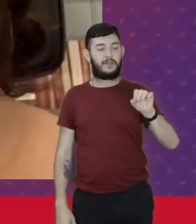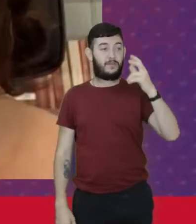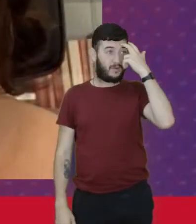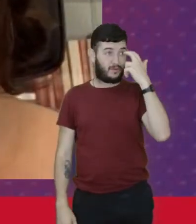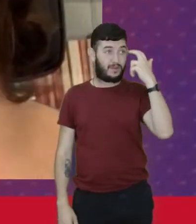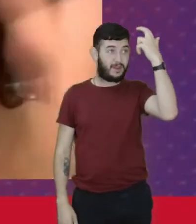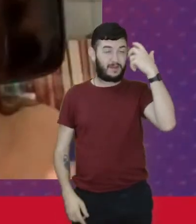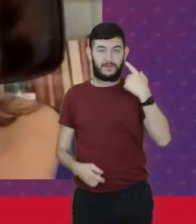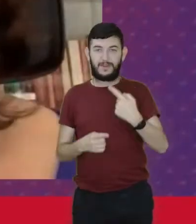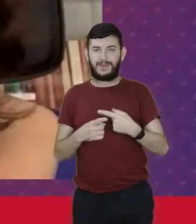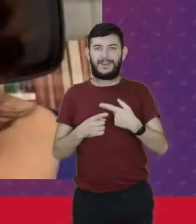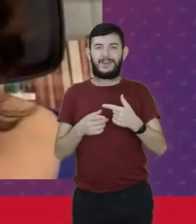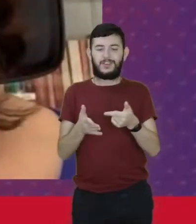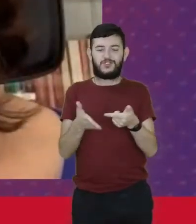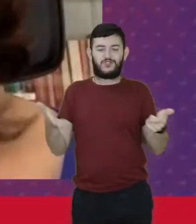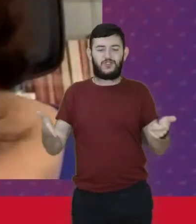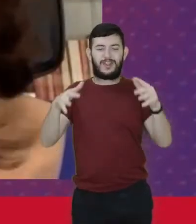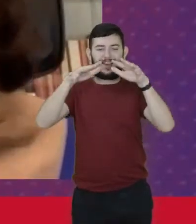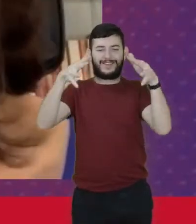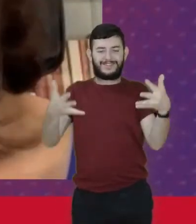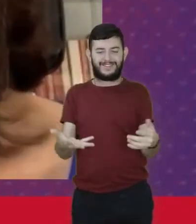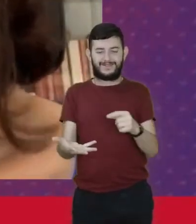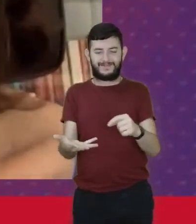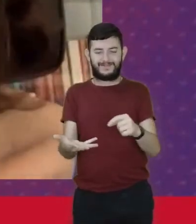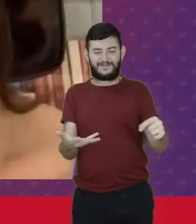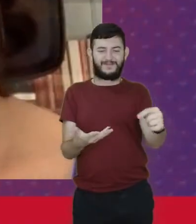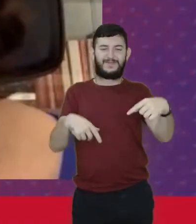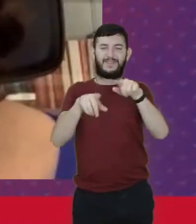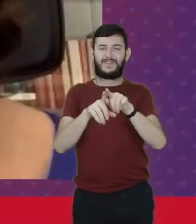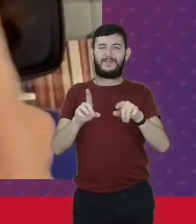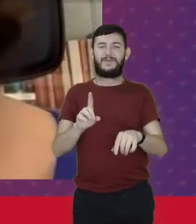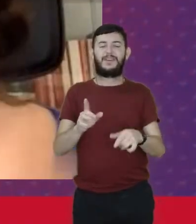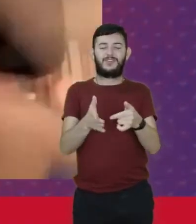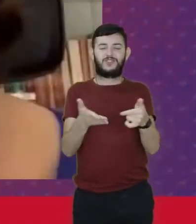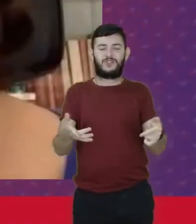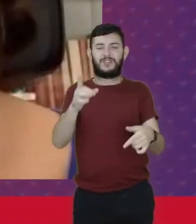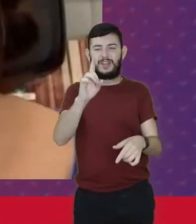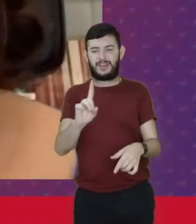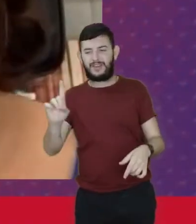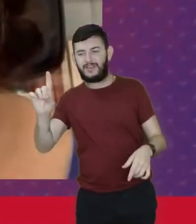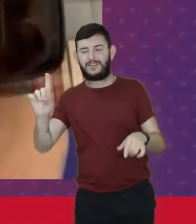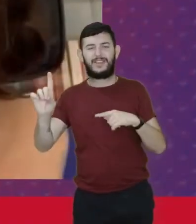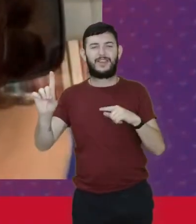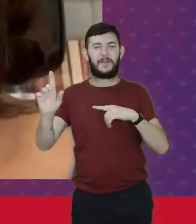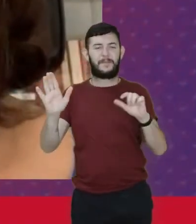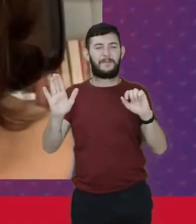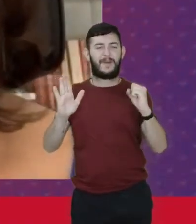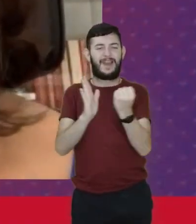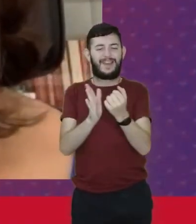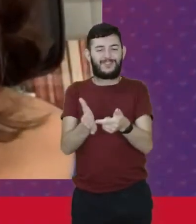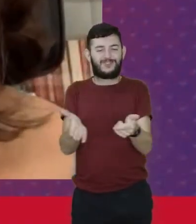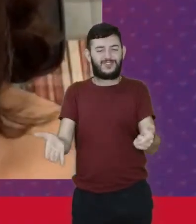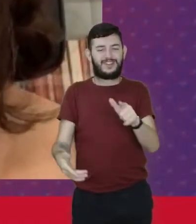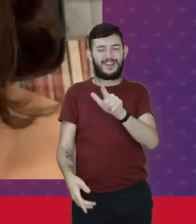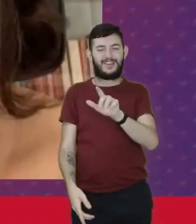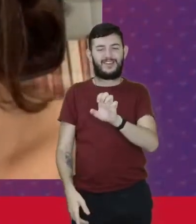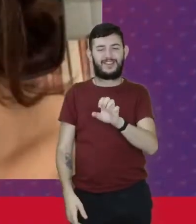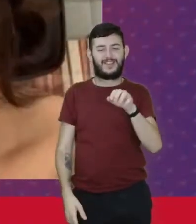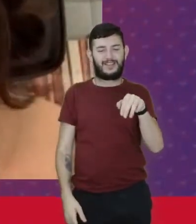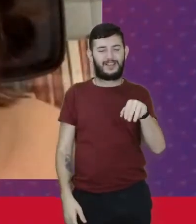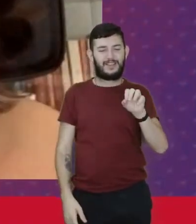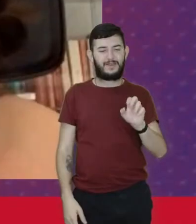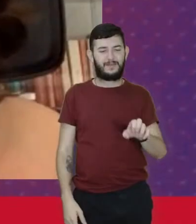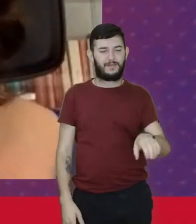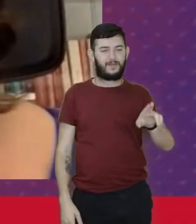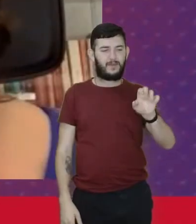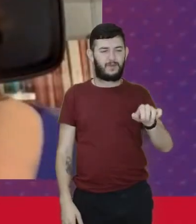inteiro comentaram isso, inclusive jornais de direita, como Le Monde e outros, comentaram essas afirmações, dizendo